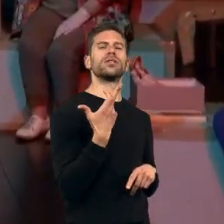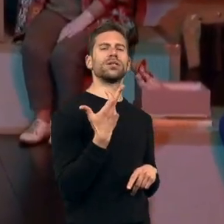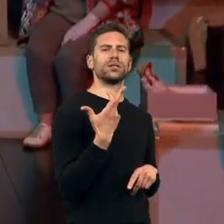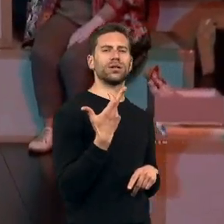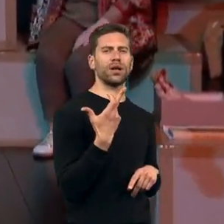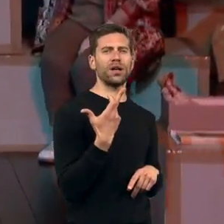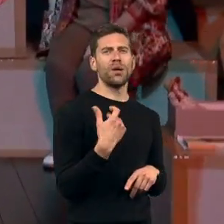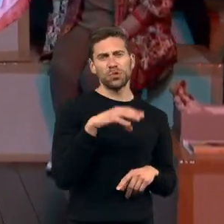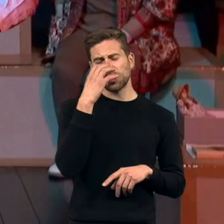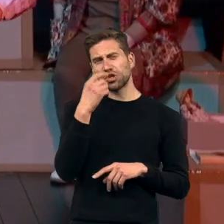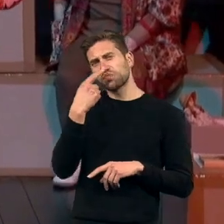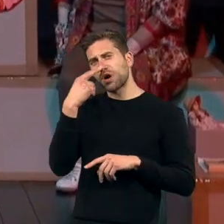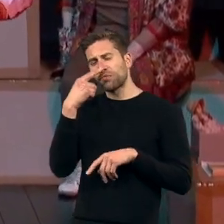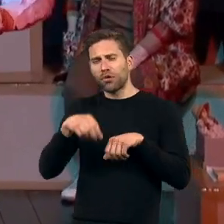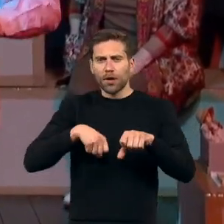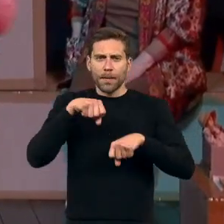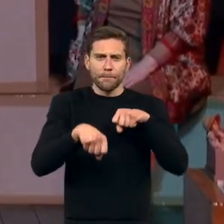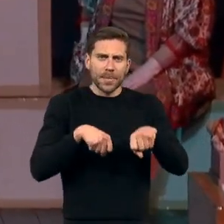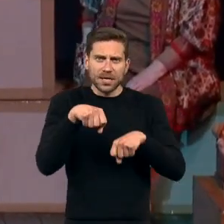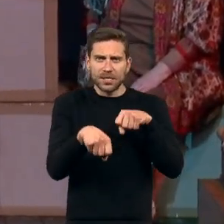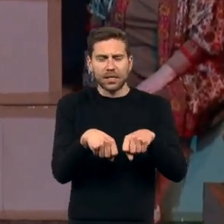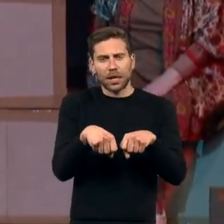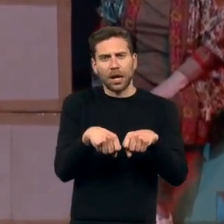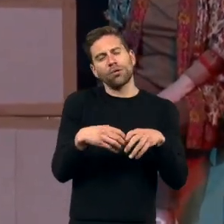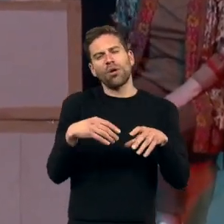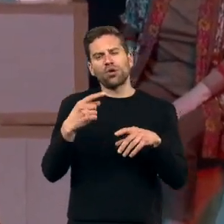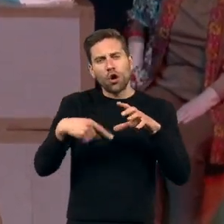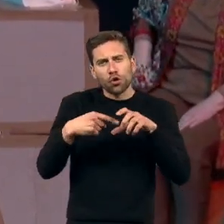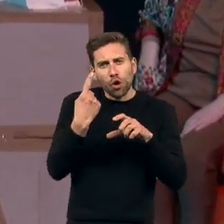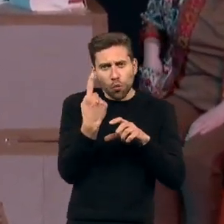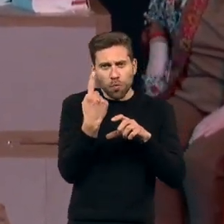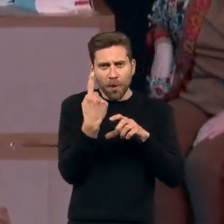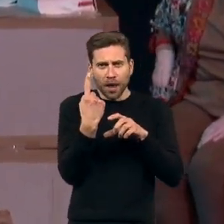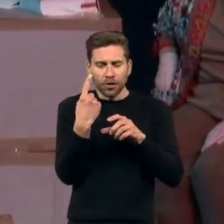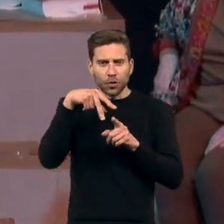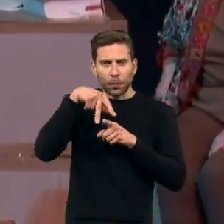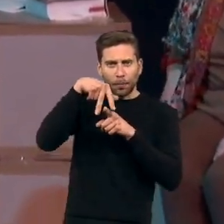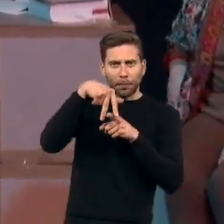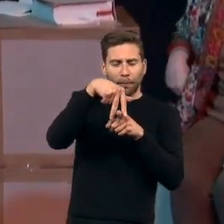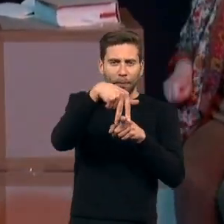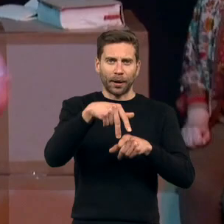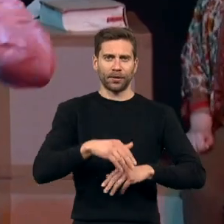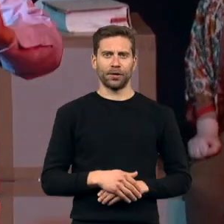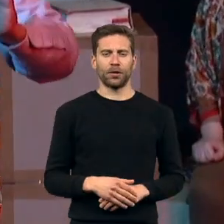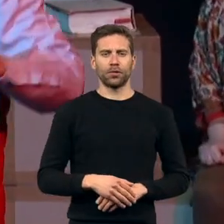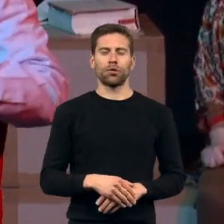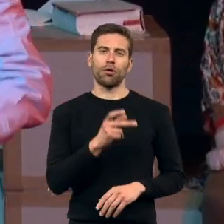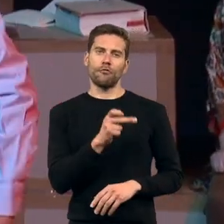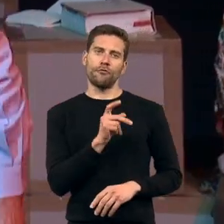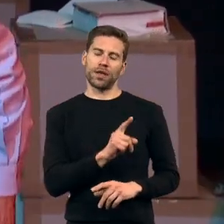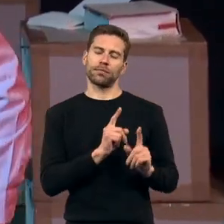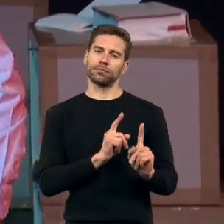gosto de bicicleta ou monociclo! Ah, qual monociclo? Ficas aqui agora!